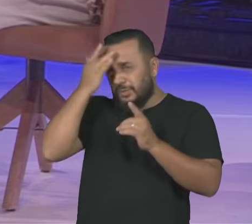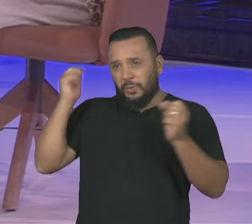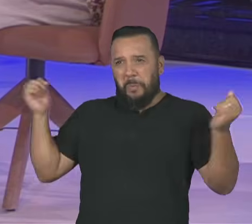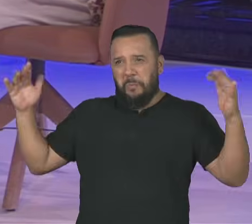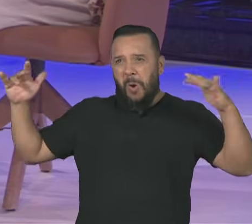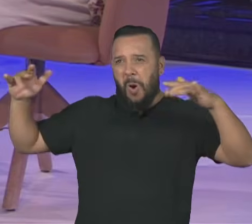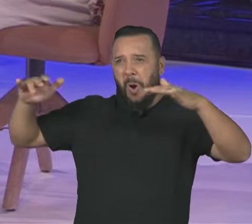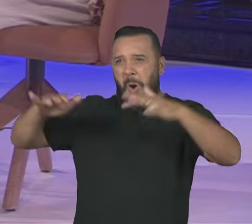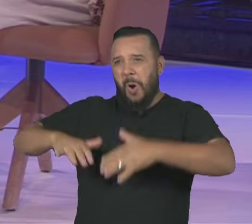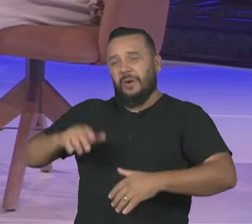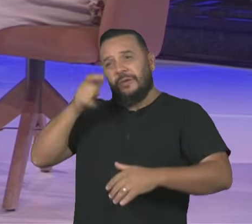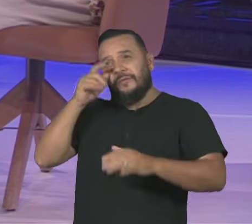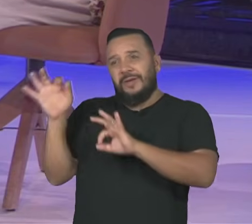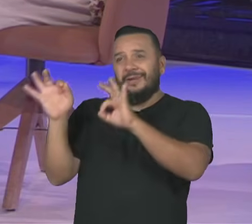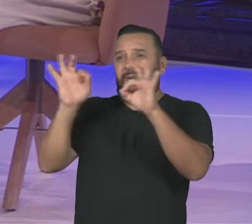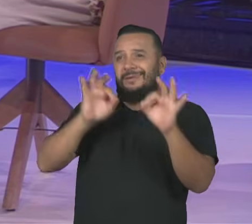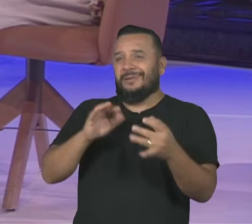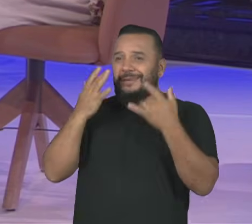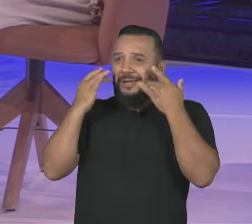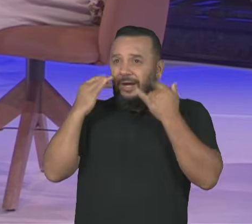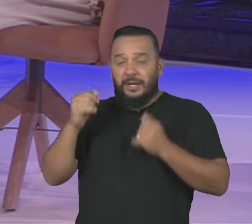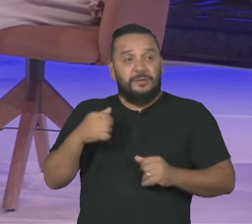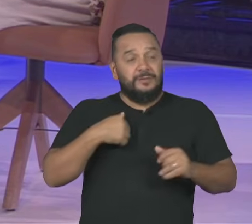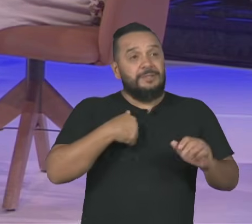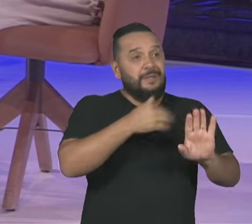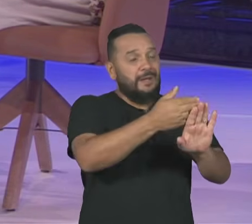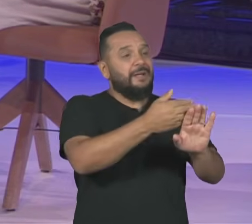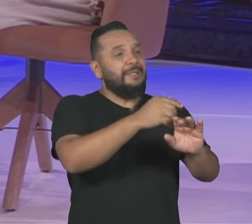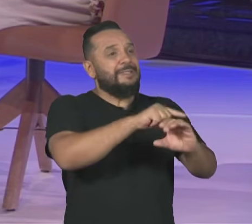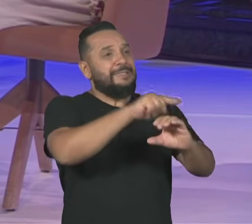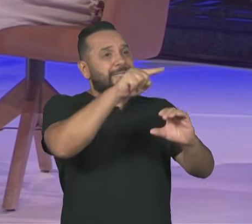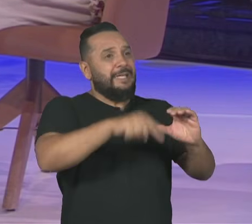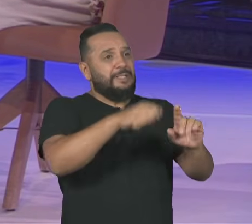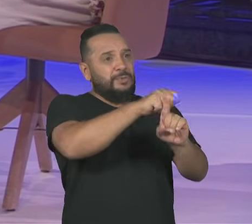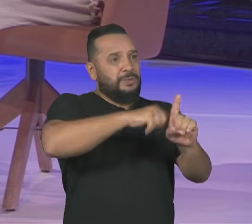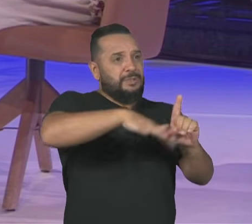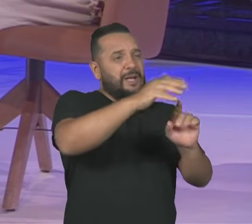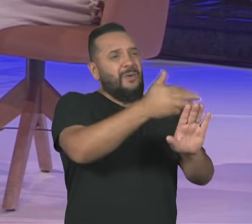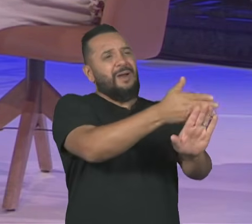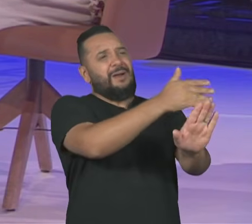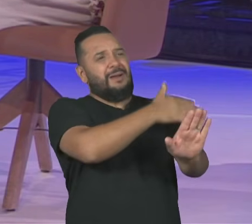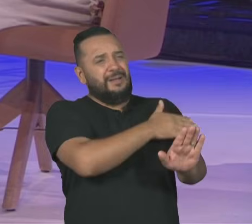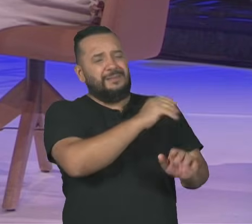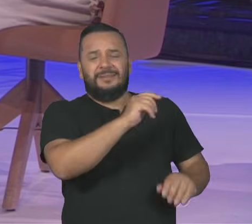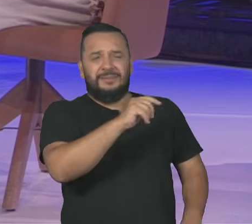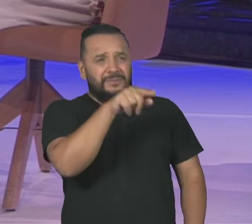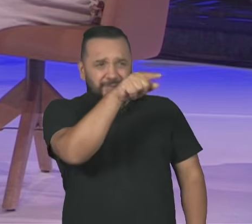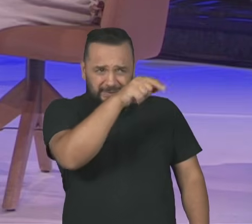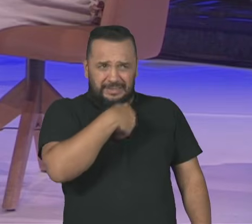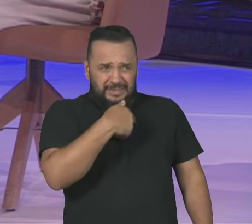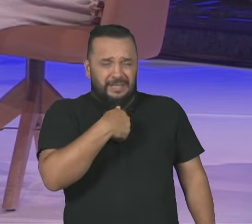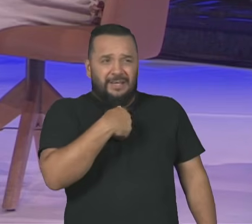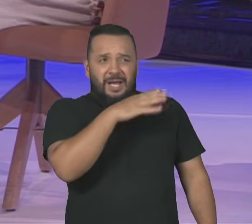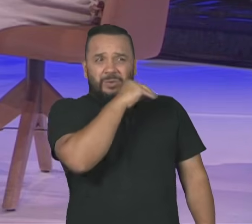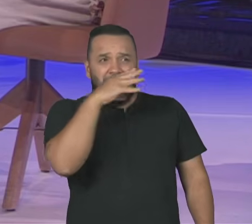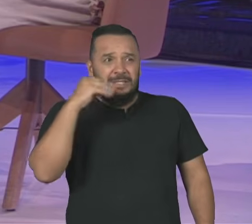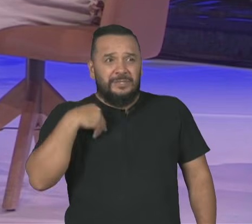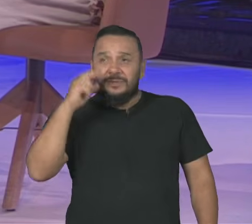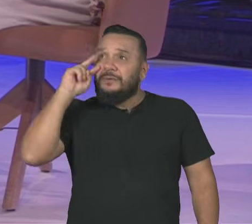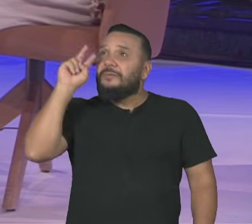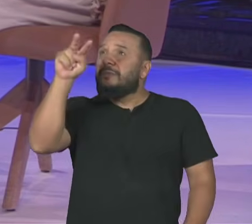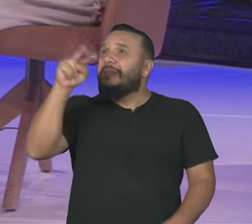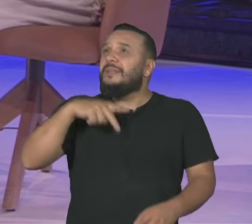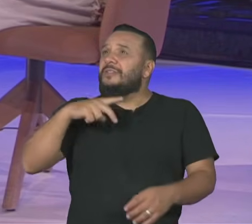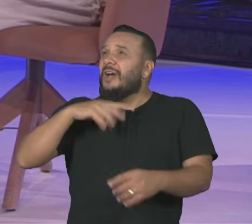de você ir para as Ciências Sociais, assim, você lembra da sua adolescência de olhar grandes artistas e querer ser artista, ou isso nasceu